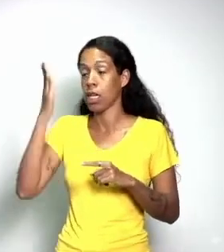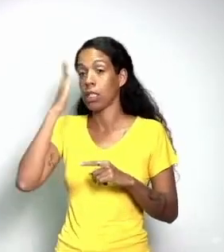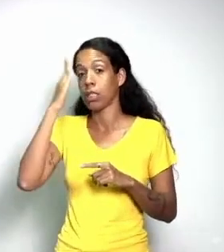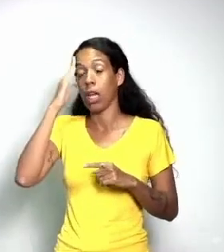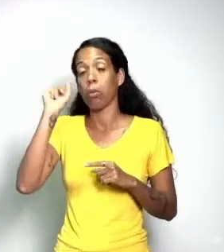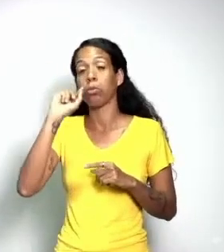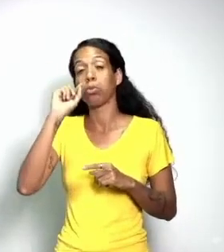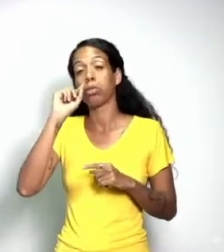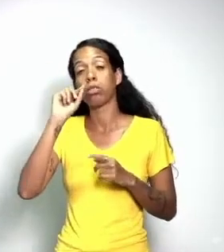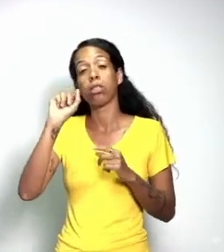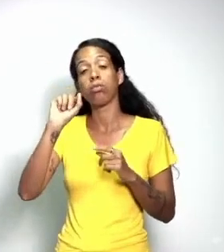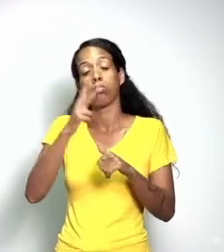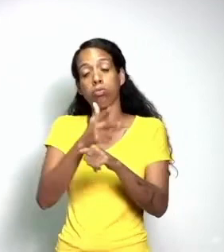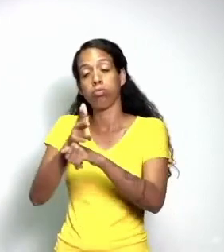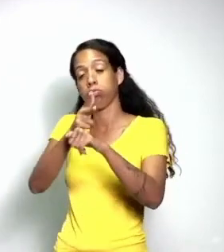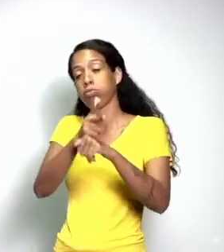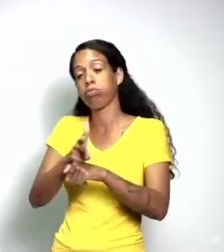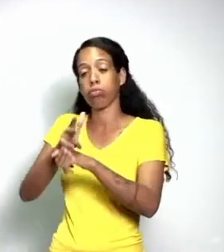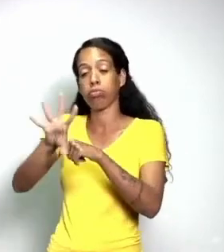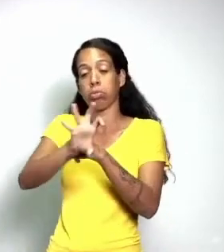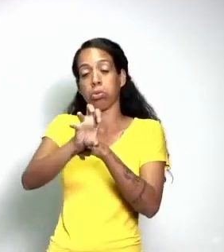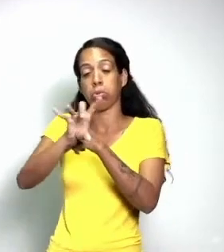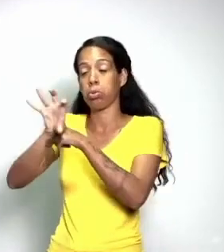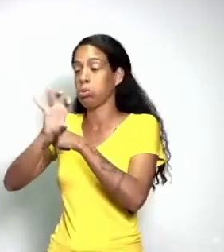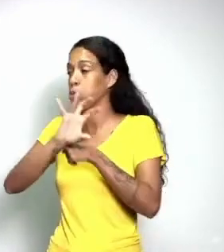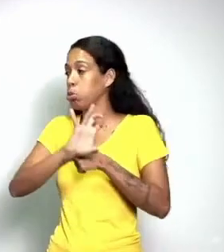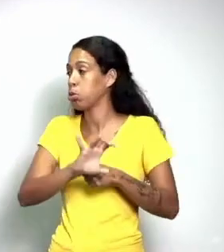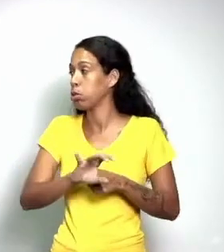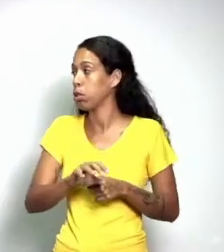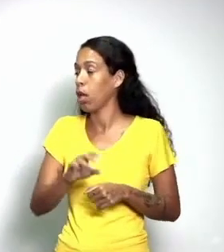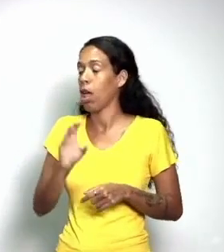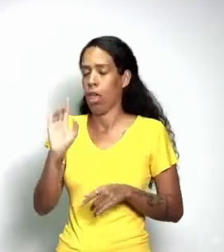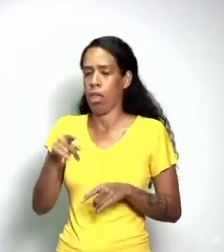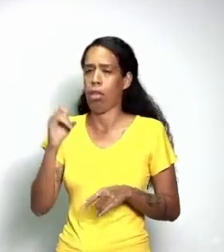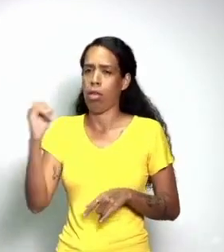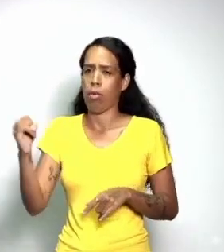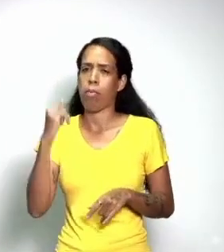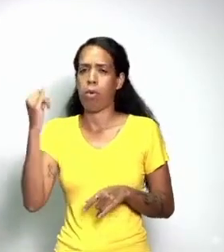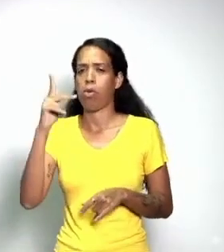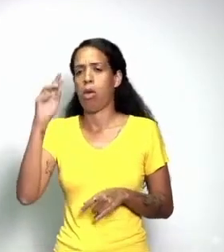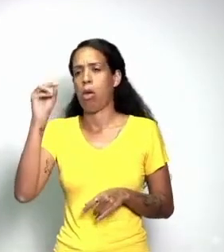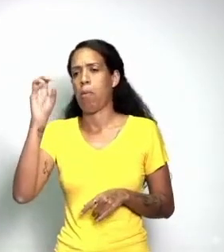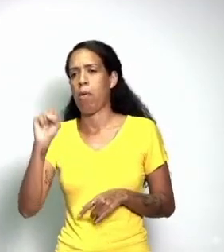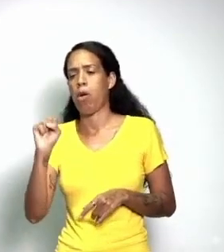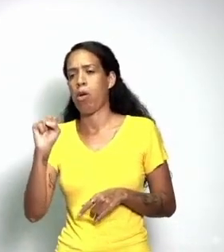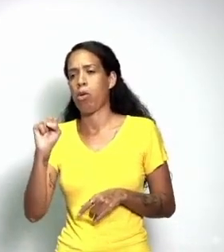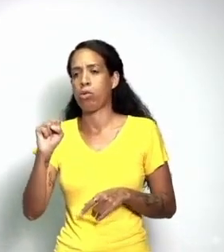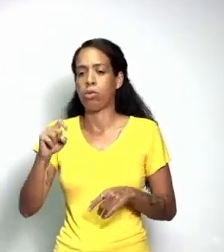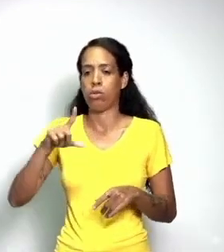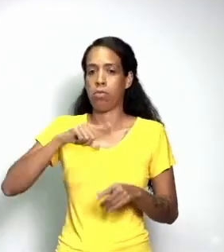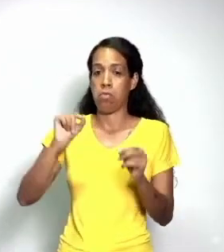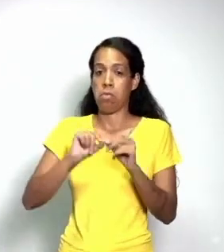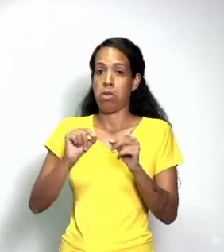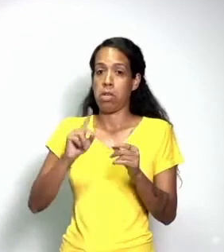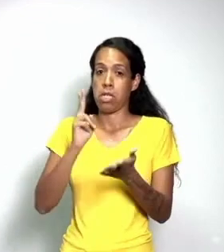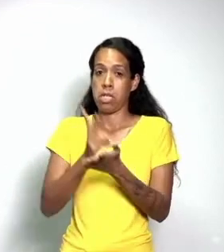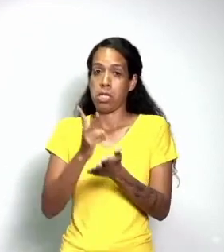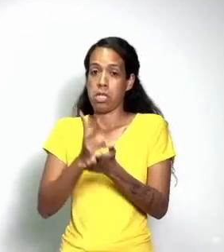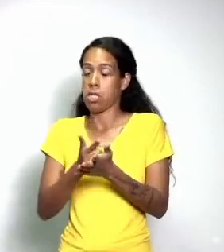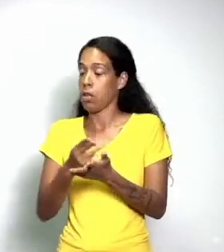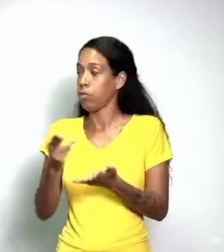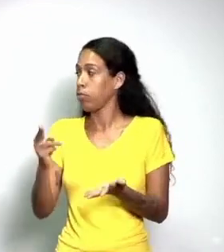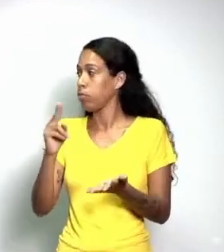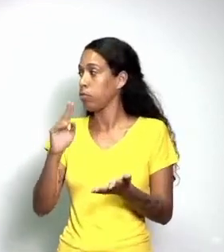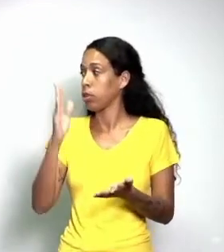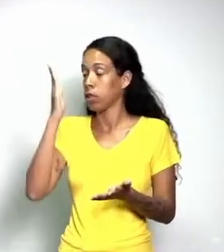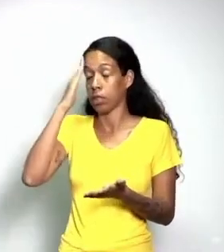sendo filmado. Então, é fundamental para que na pós-produção isso esteja sempre identificado,